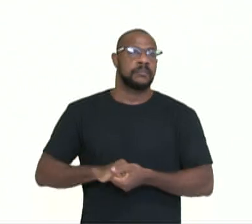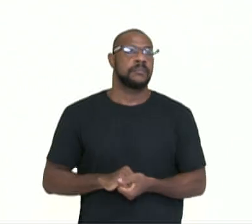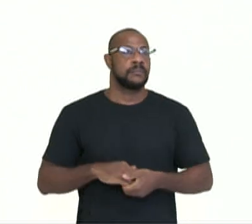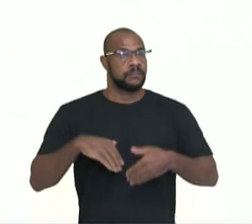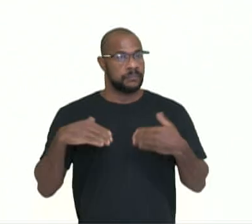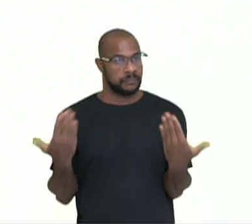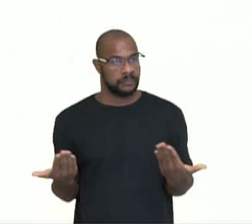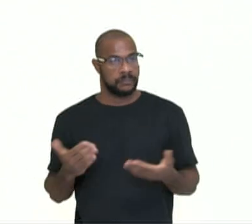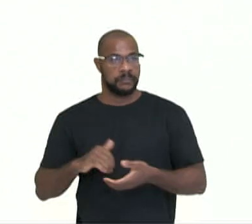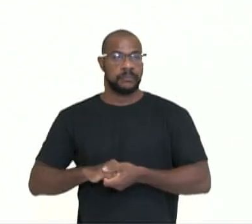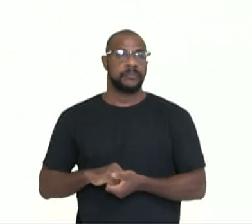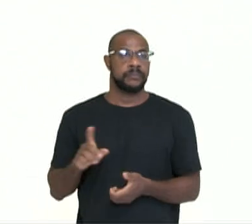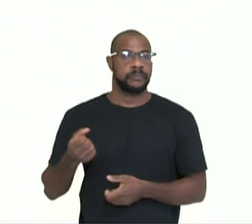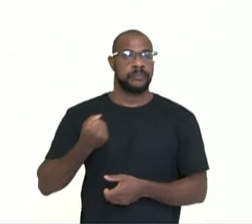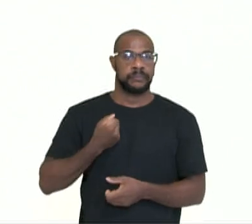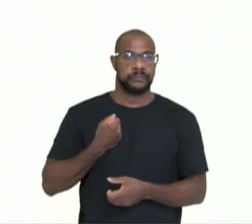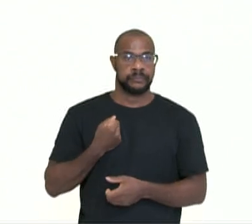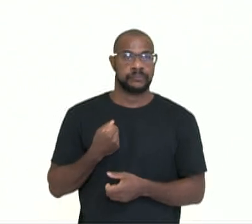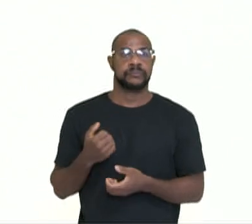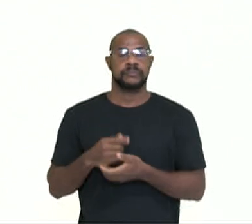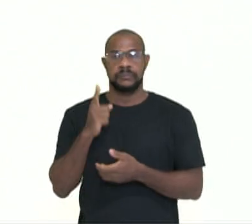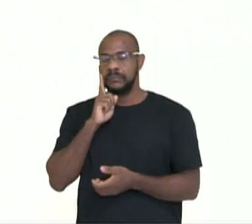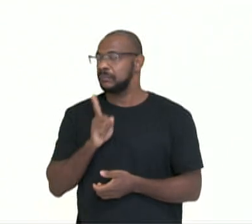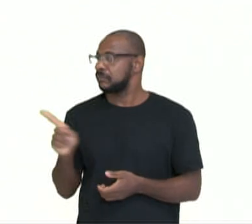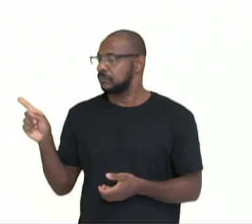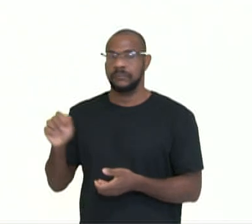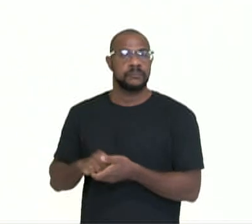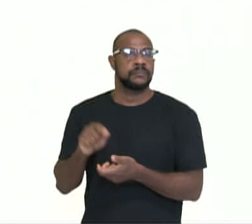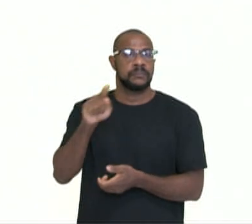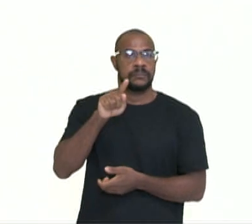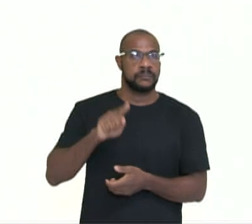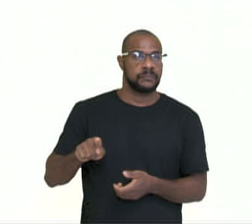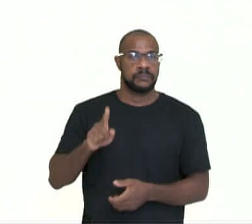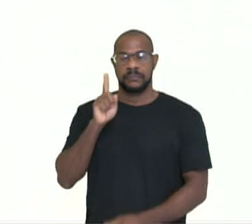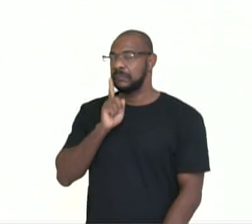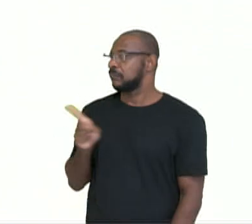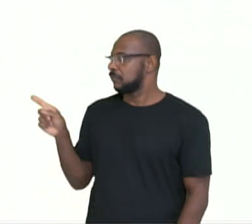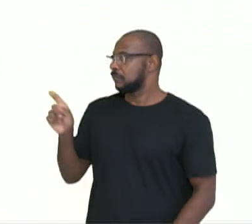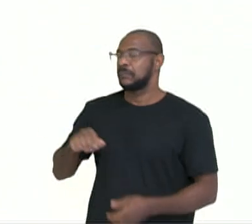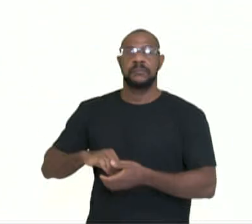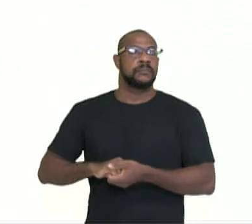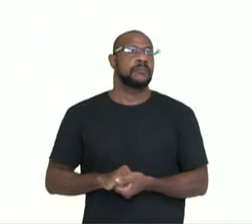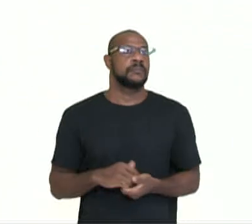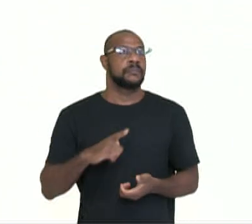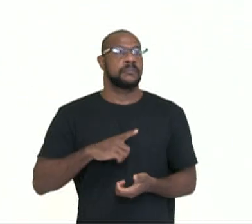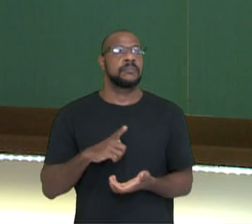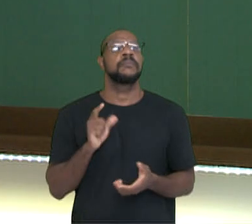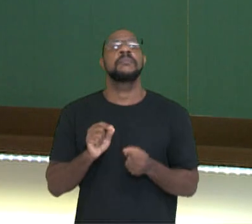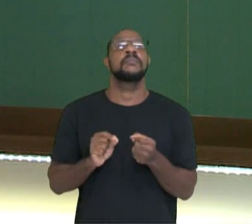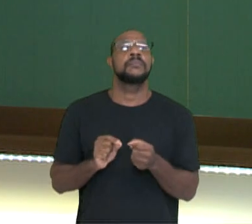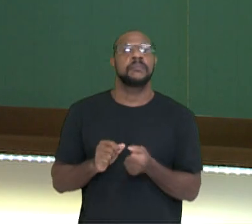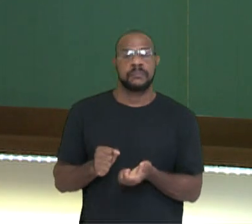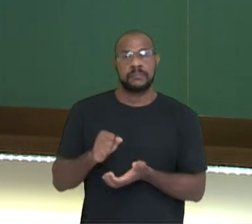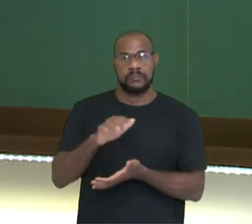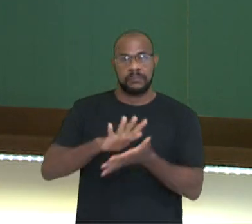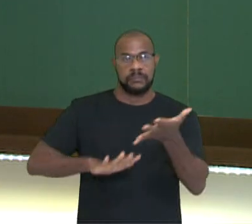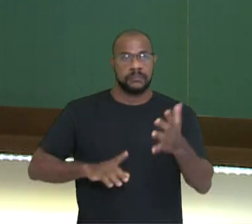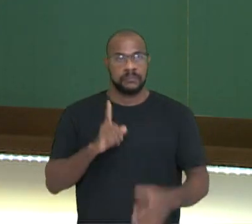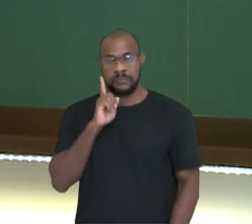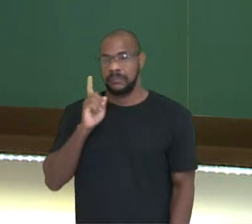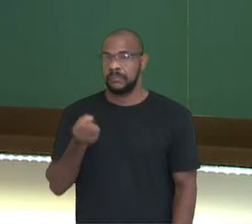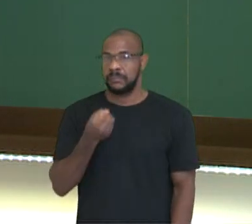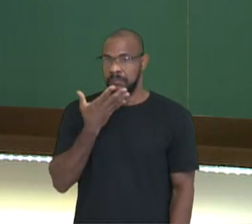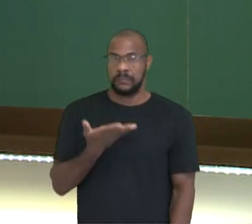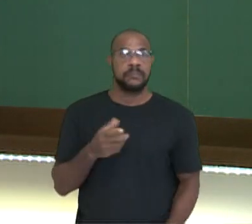voltas e ele é um número inteiro. Então, continuando, nós temos um exercício, esse exercício aqui muito bom, tá,